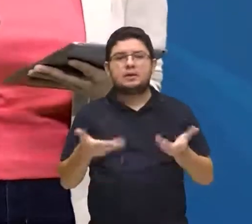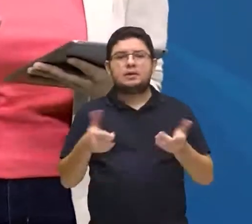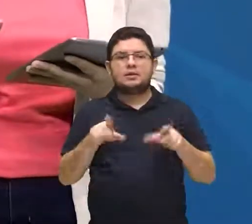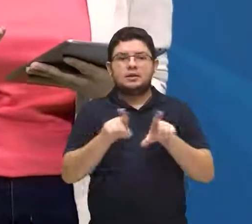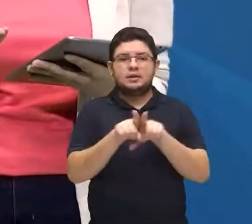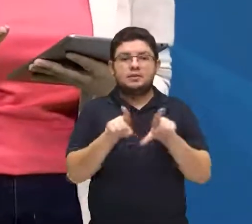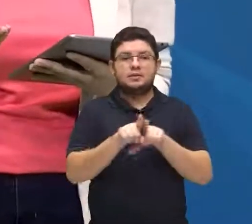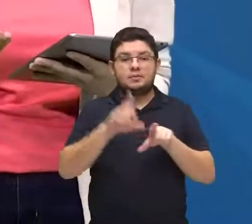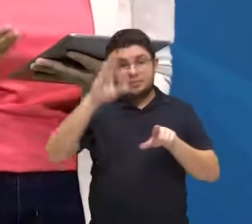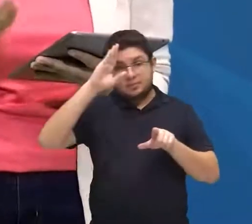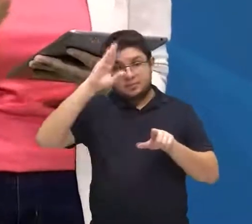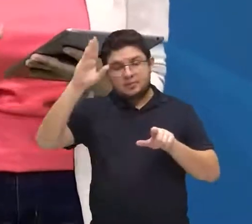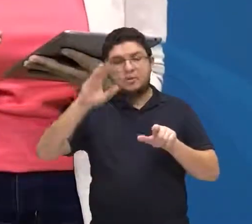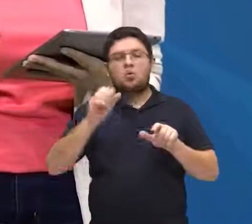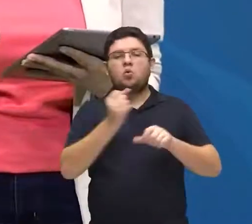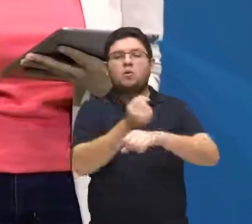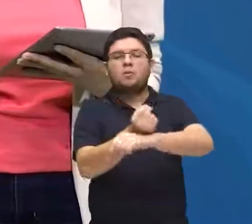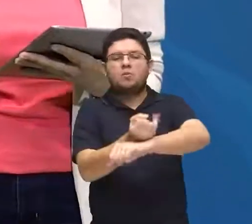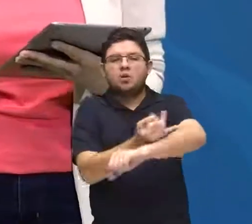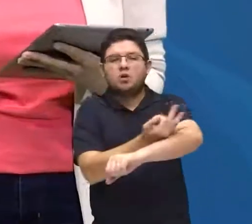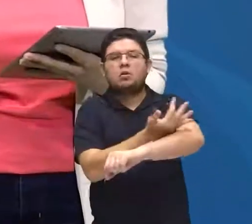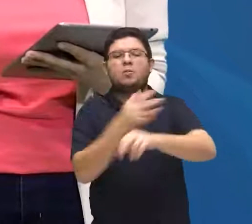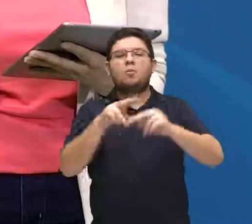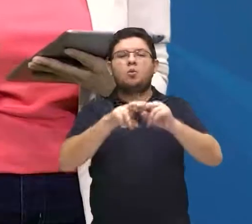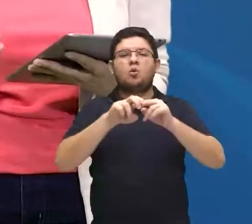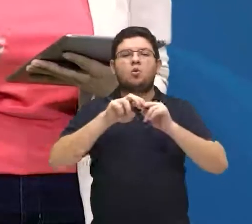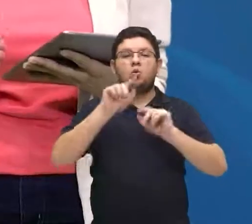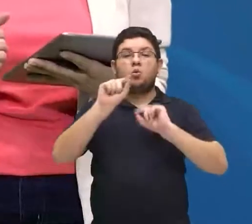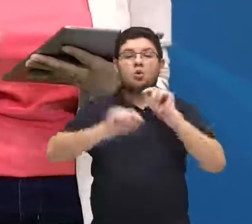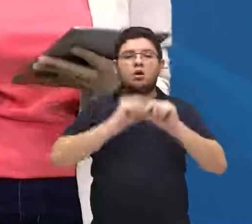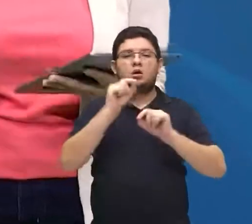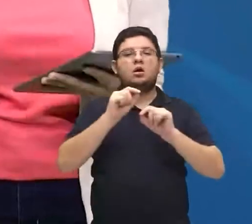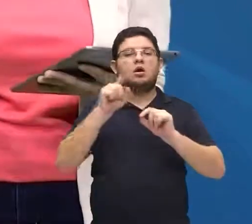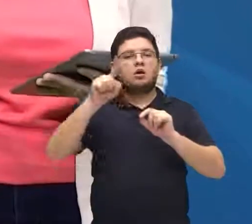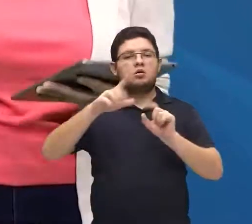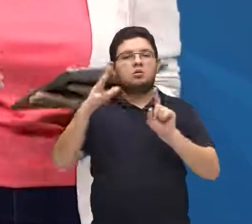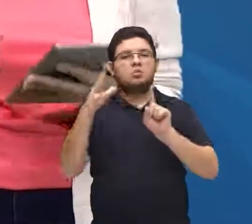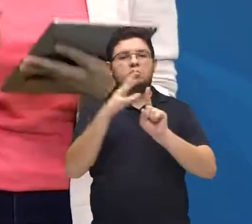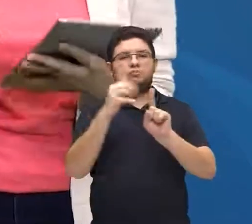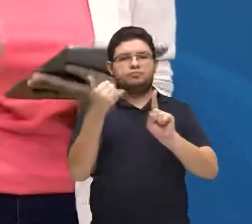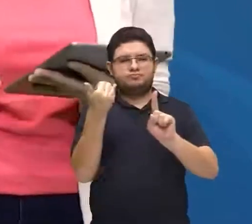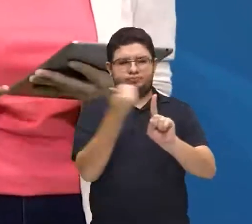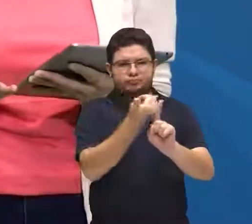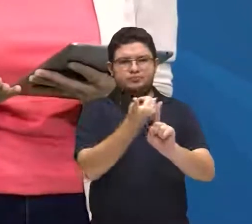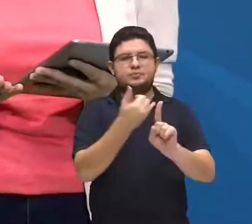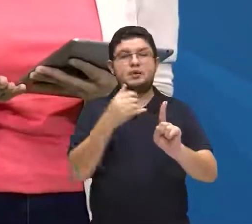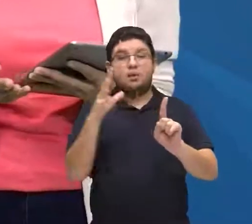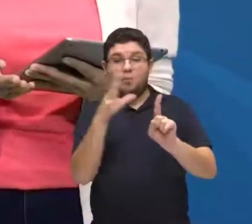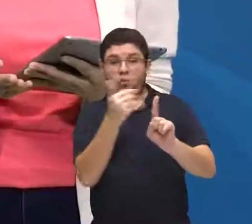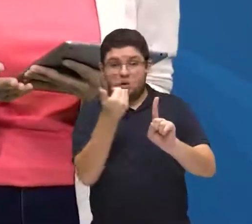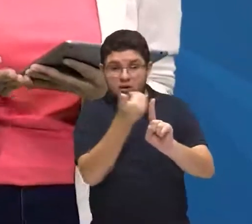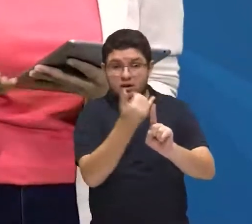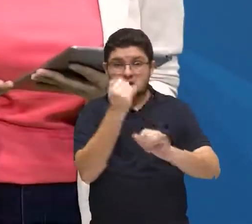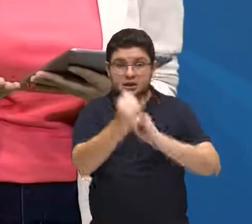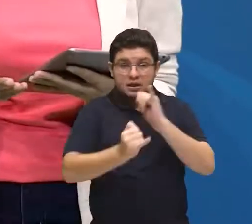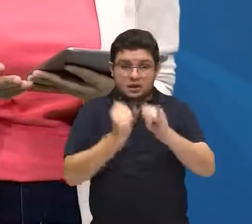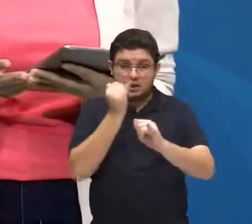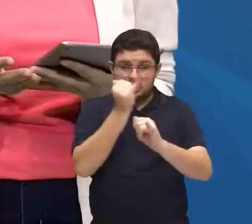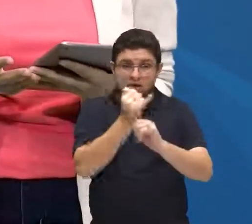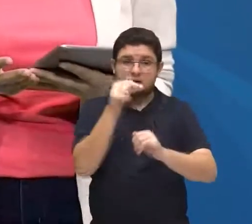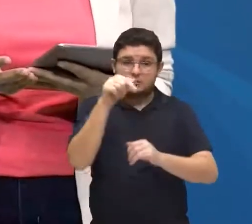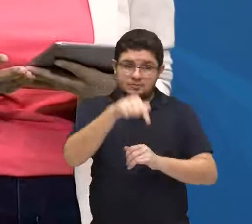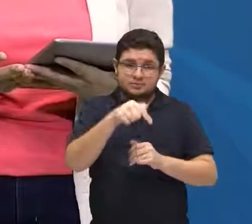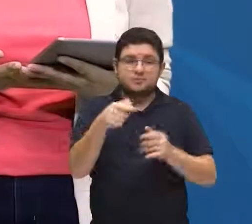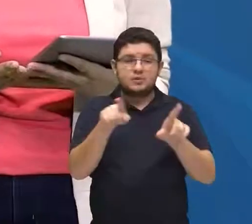prejudicá-las principalmente emocionalmente, justamente porque pode causar ali um bullying, né? A gente sabe que existe o bullying na internet, bullying digital, então as fake news,